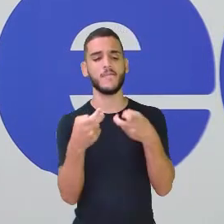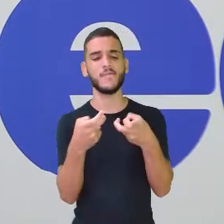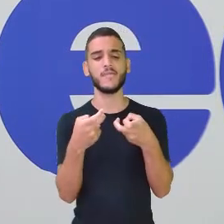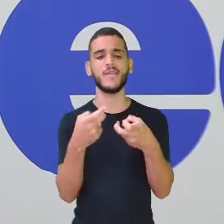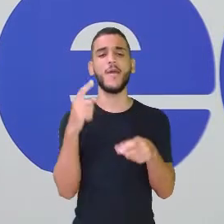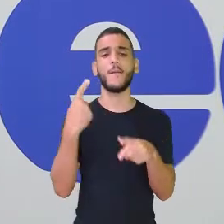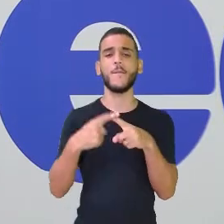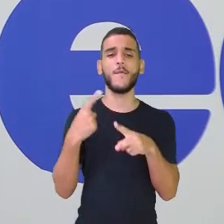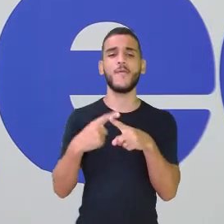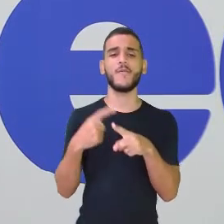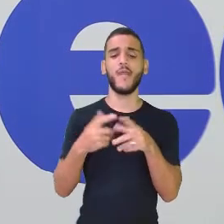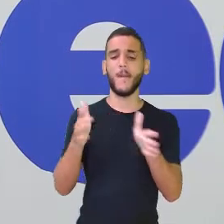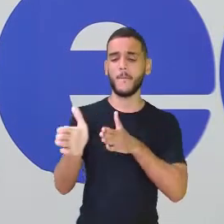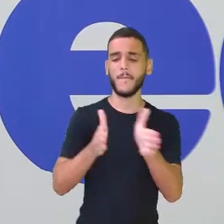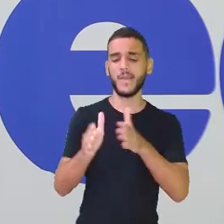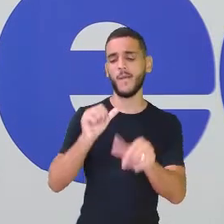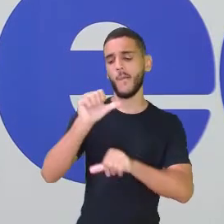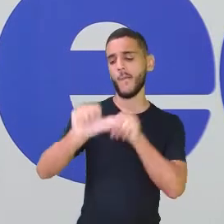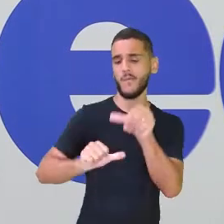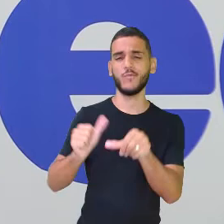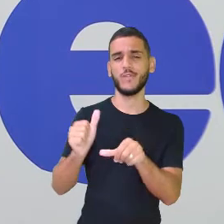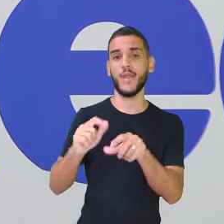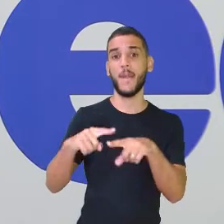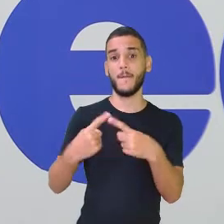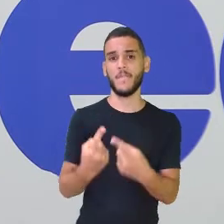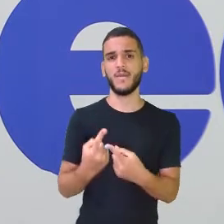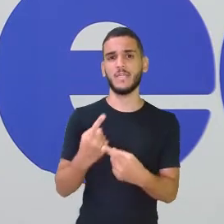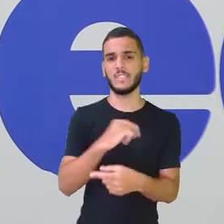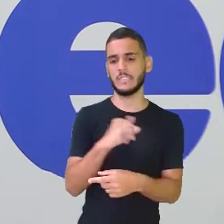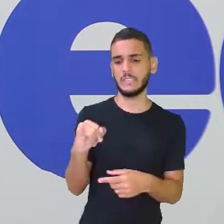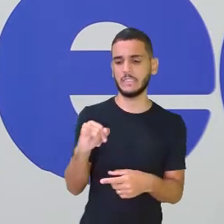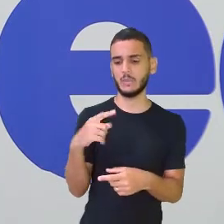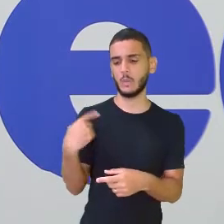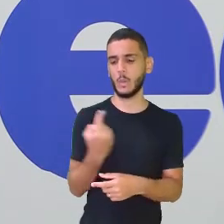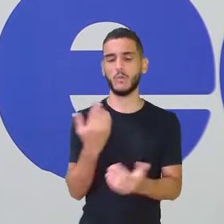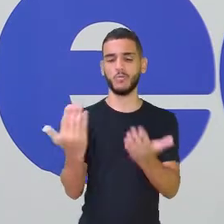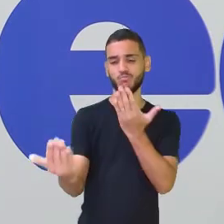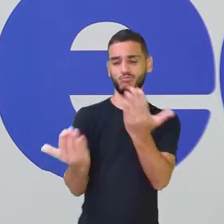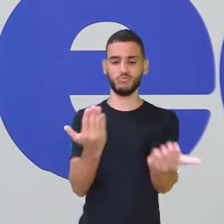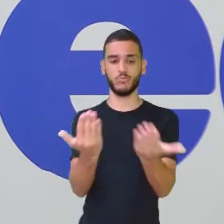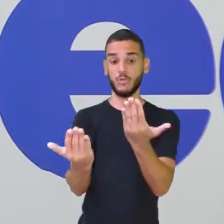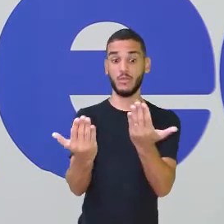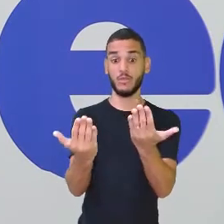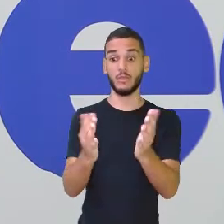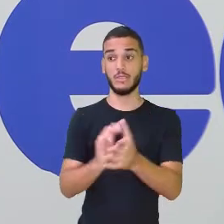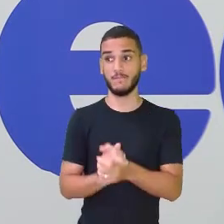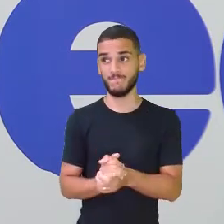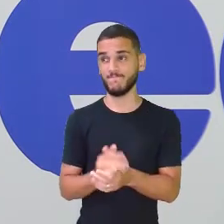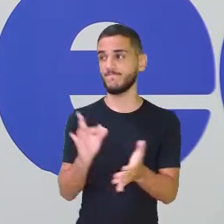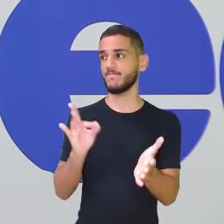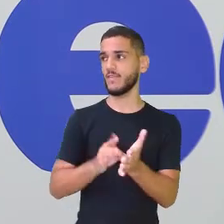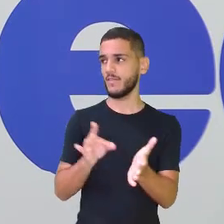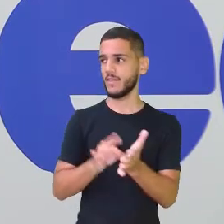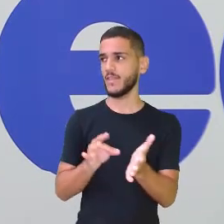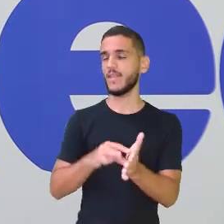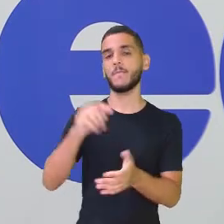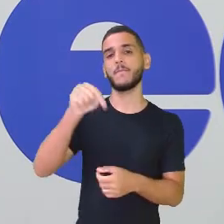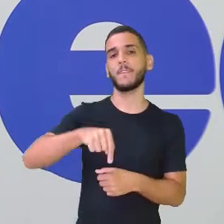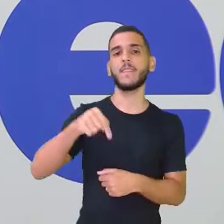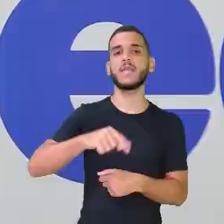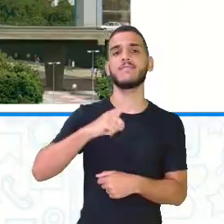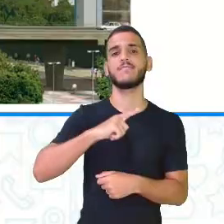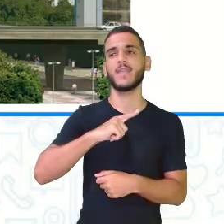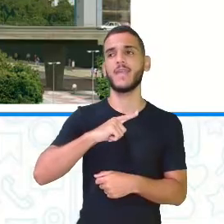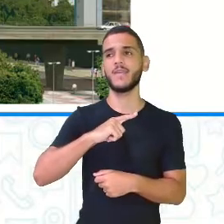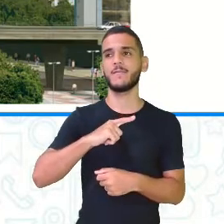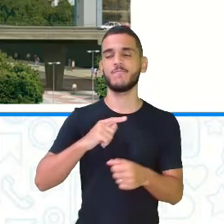elas são modificadas. Mas quando a gente para comparar, inclusive aqui tem até um grande espaço de